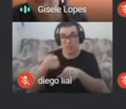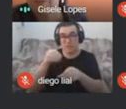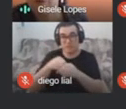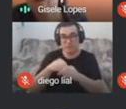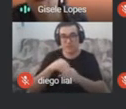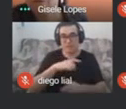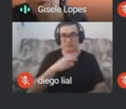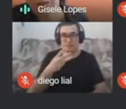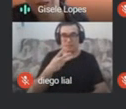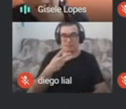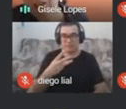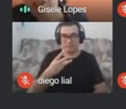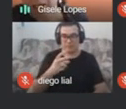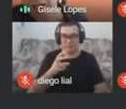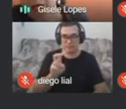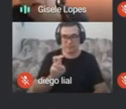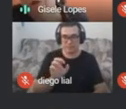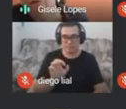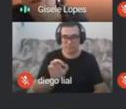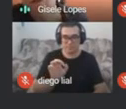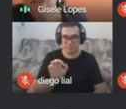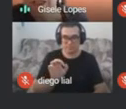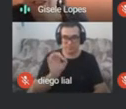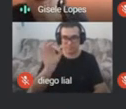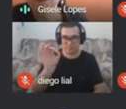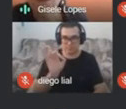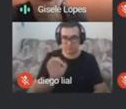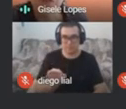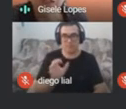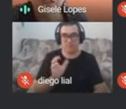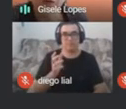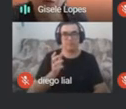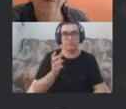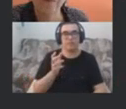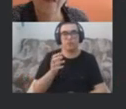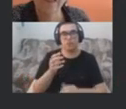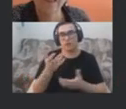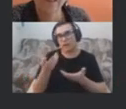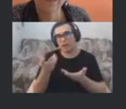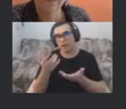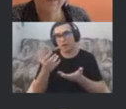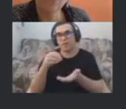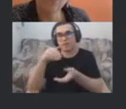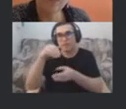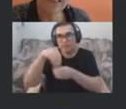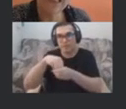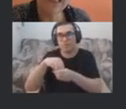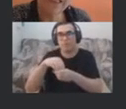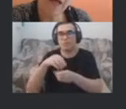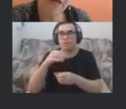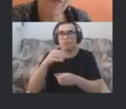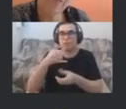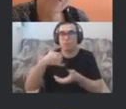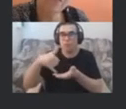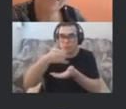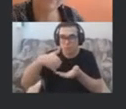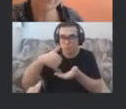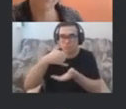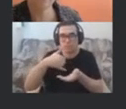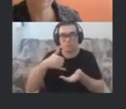são manteiga de cacau, gordura do leite ou gordura vegetal. Isso daqui